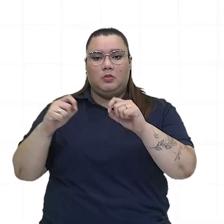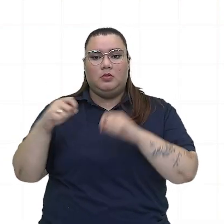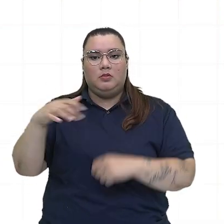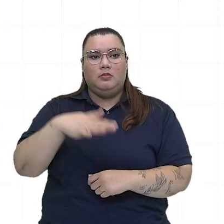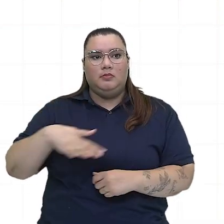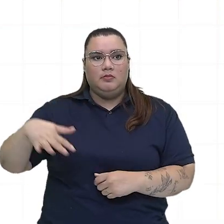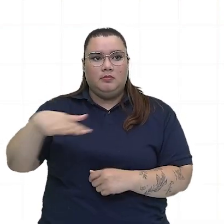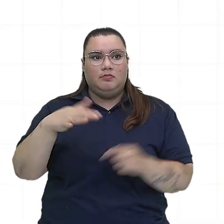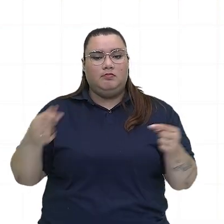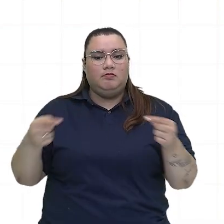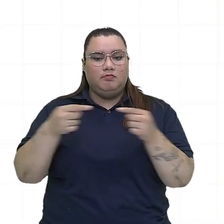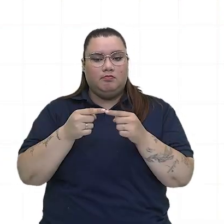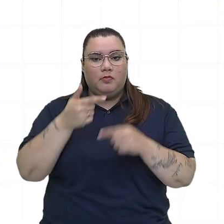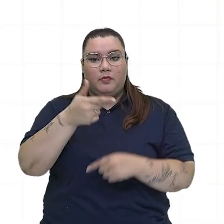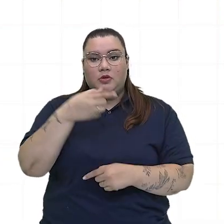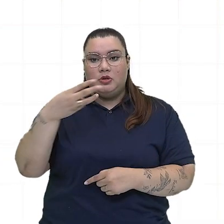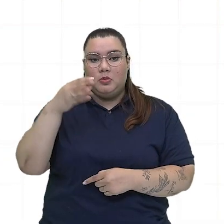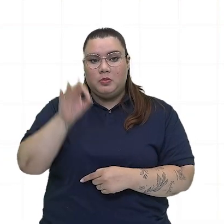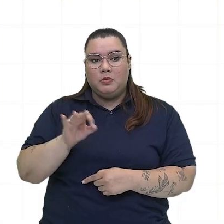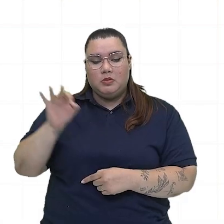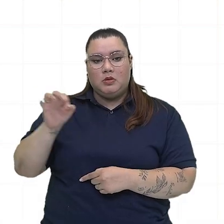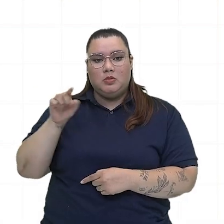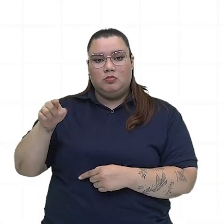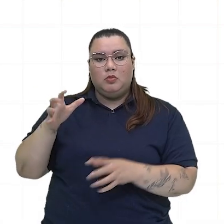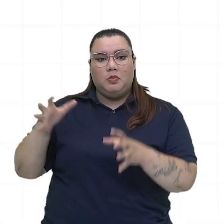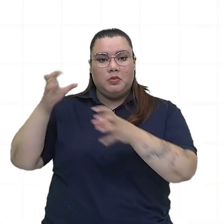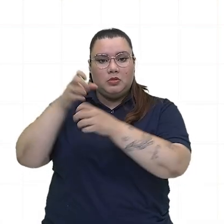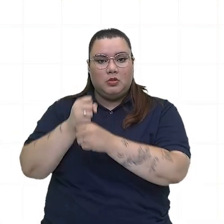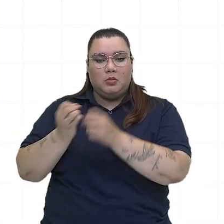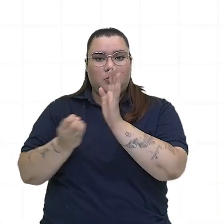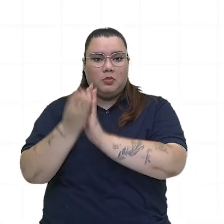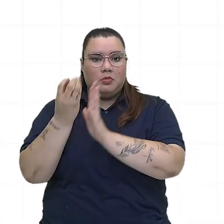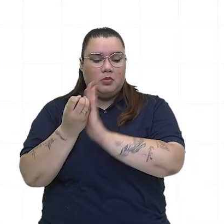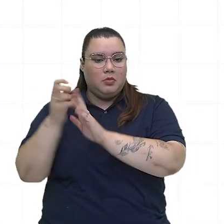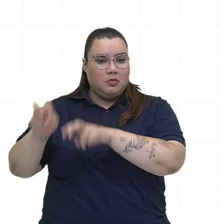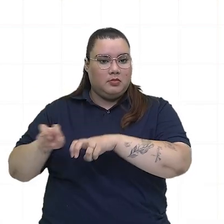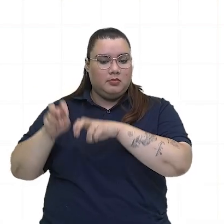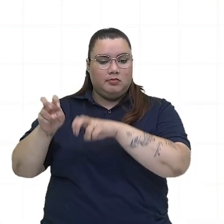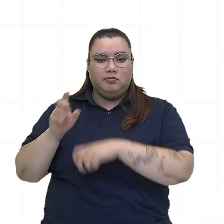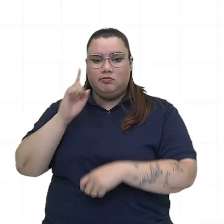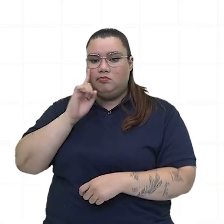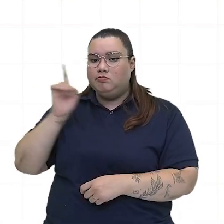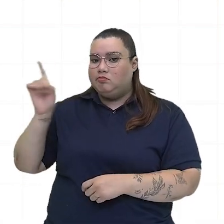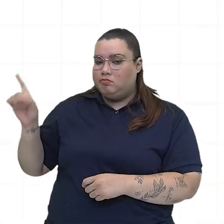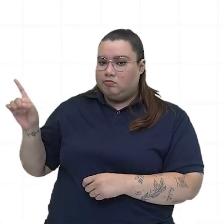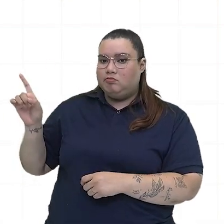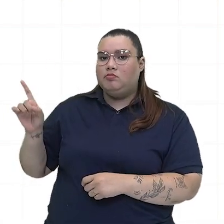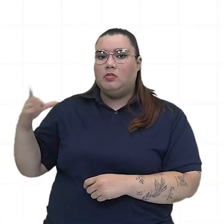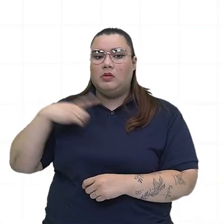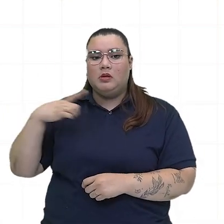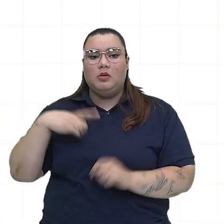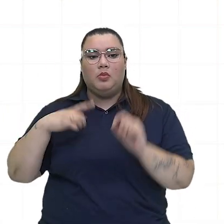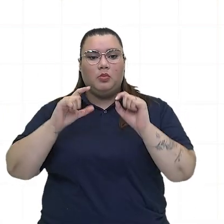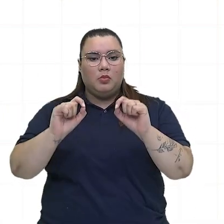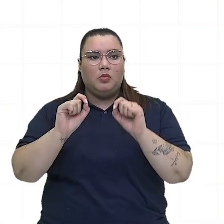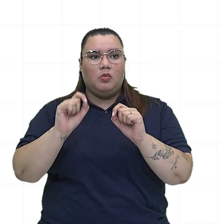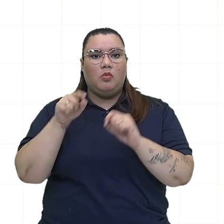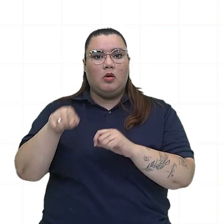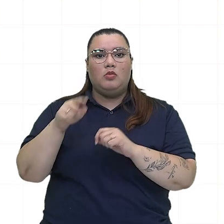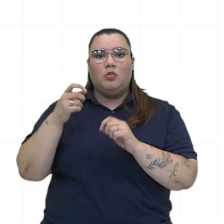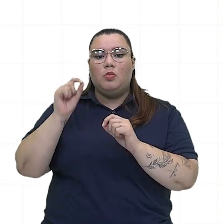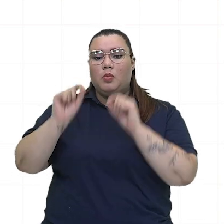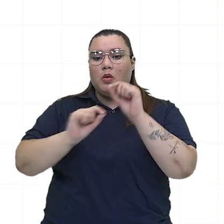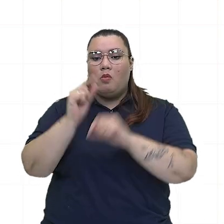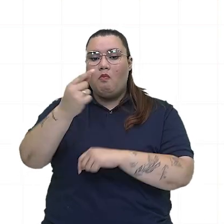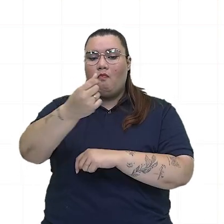censo agropecuário de 2017. Né? Então, nós temos ali um valor da